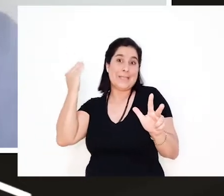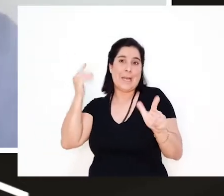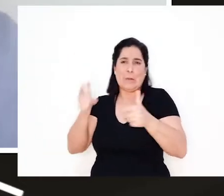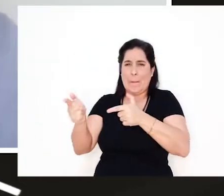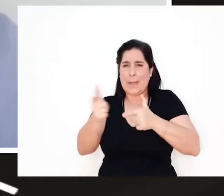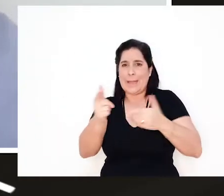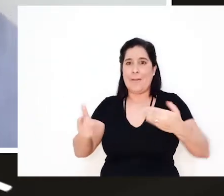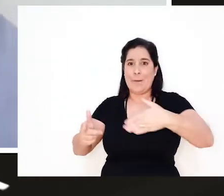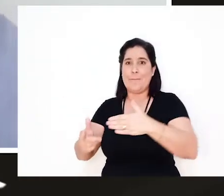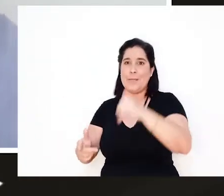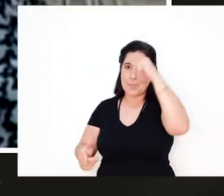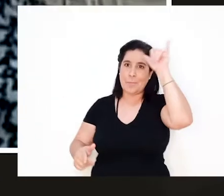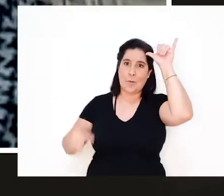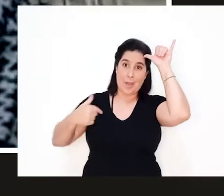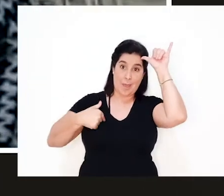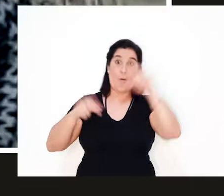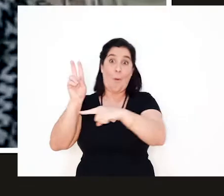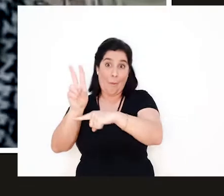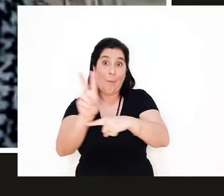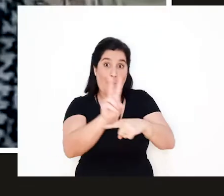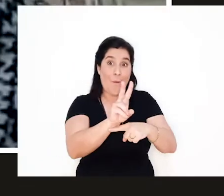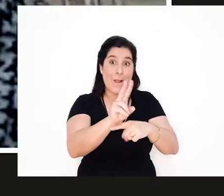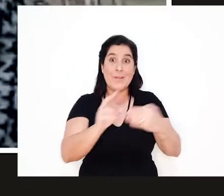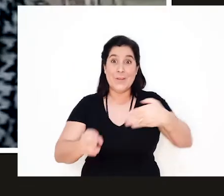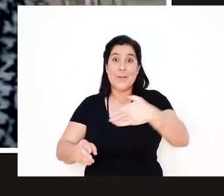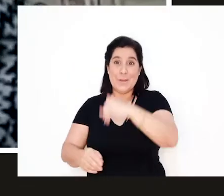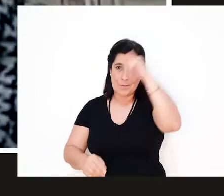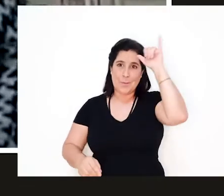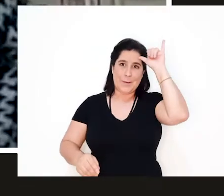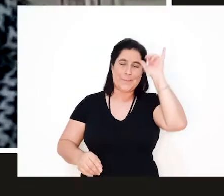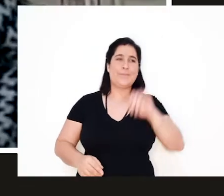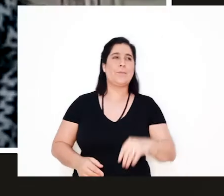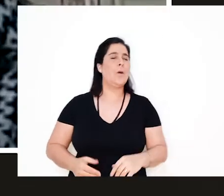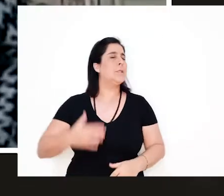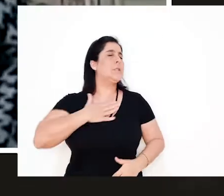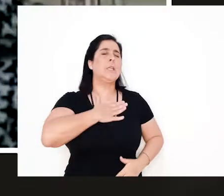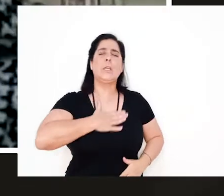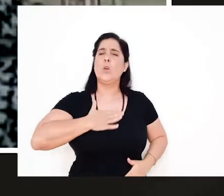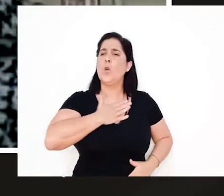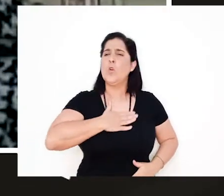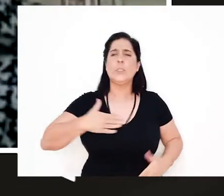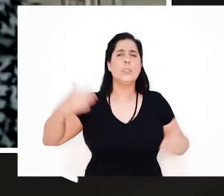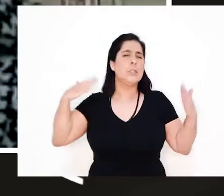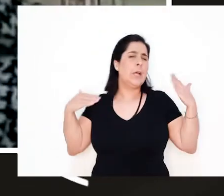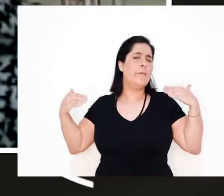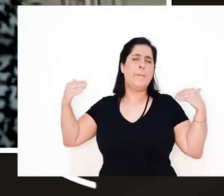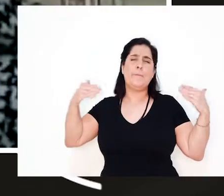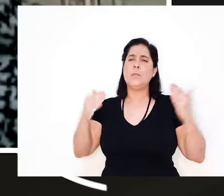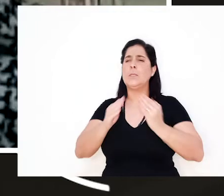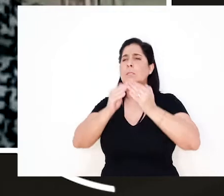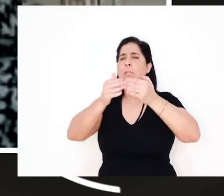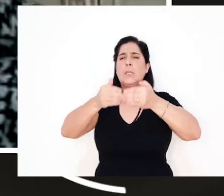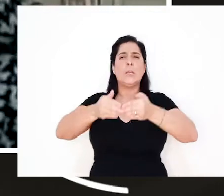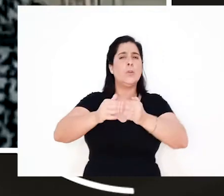essa relação direta com a água. Nós gostávamos muito de fazer passeios de canoa, né? A minha mãe pegava a gente, botava